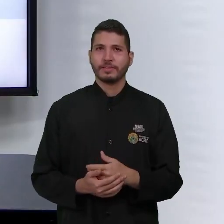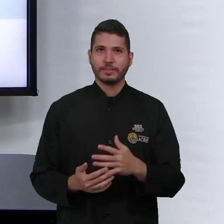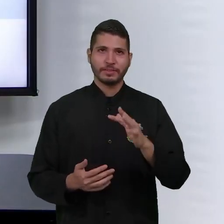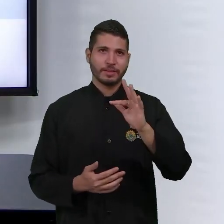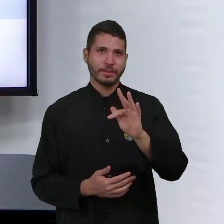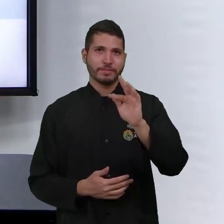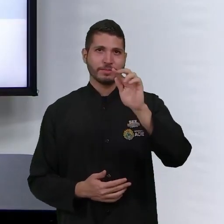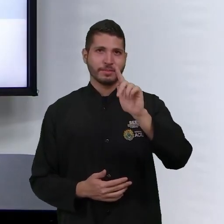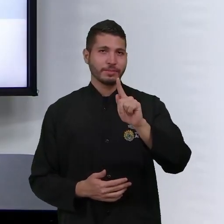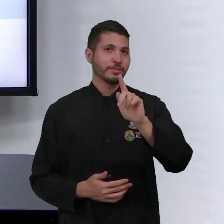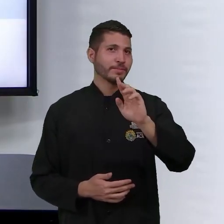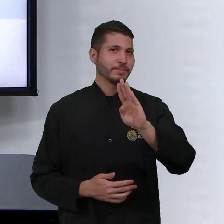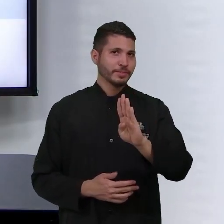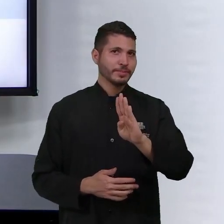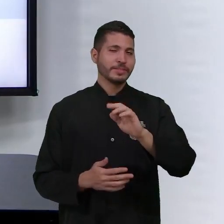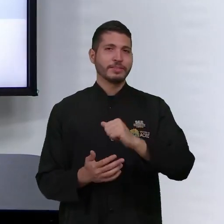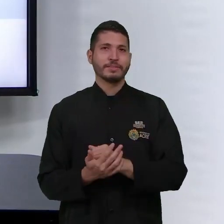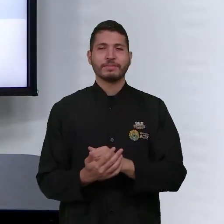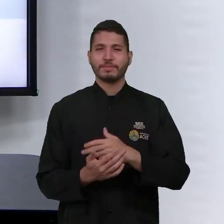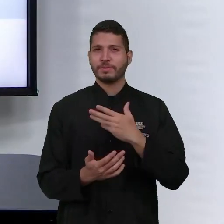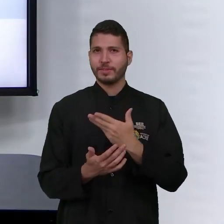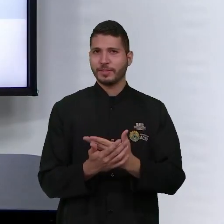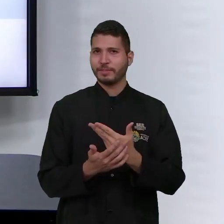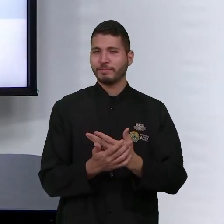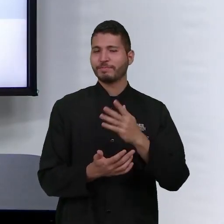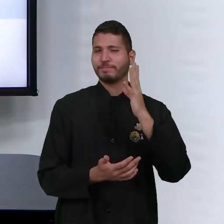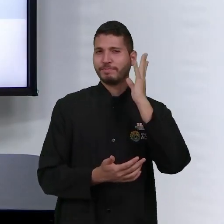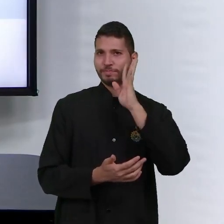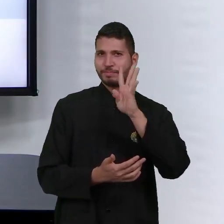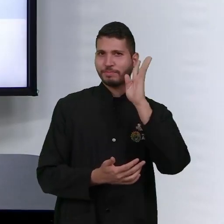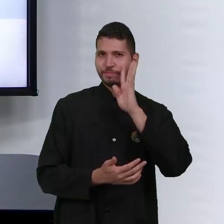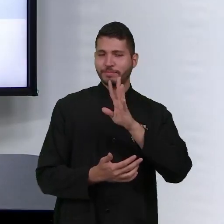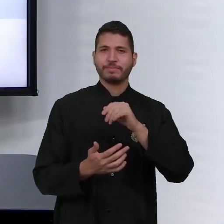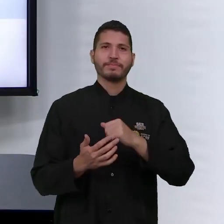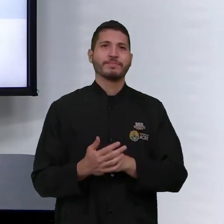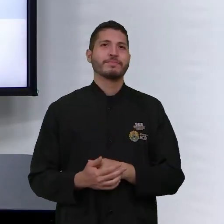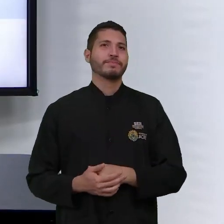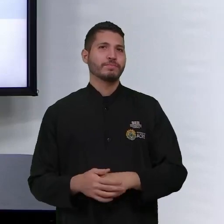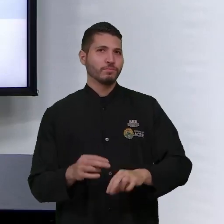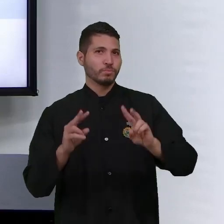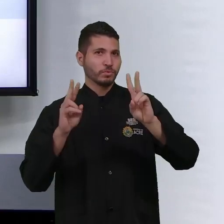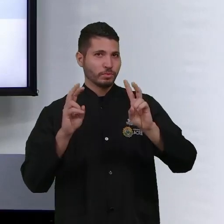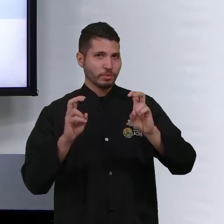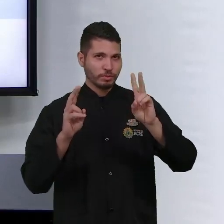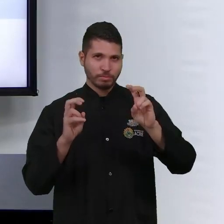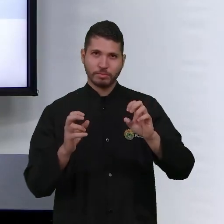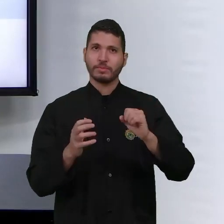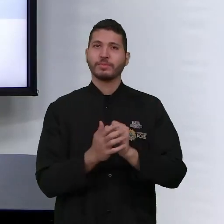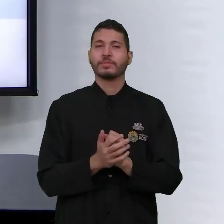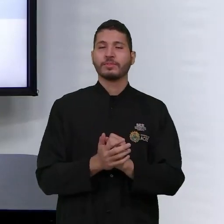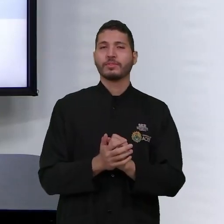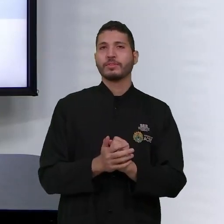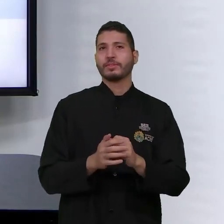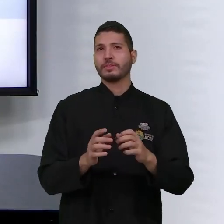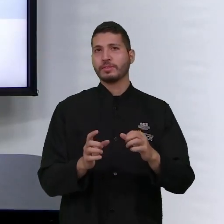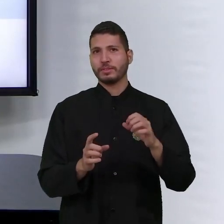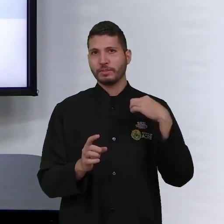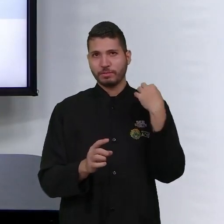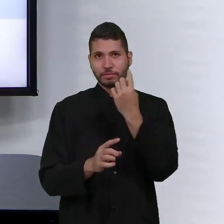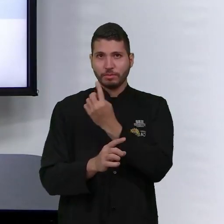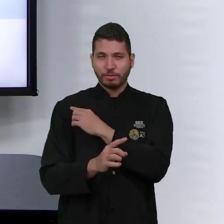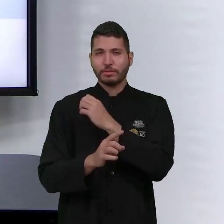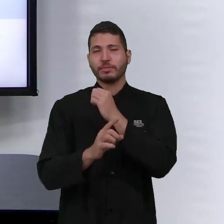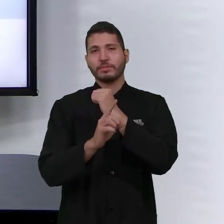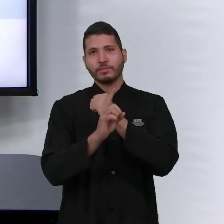geral básica, uma aula super interessante de um tema que é bastante pertinente, que frequentemente é